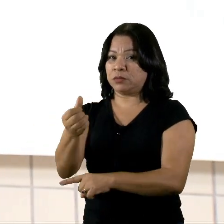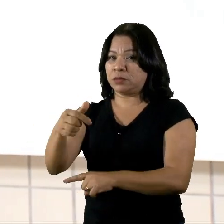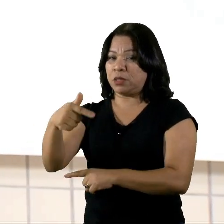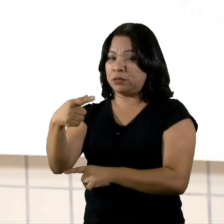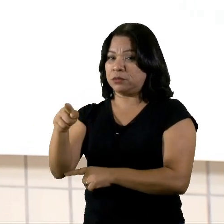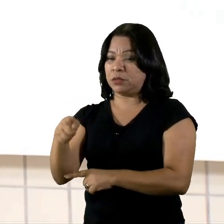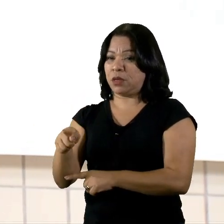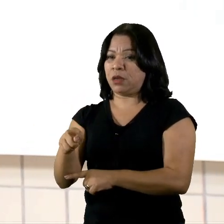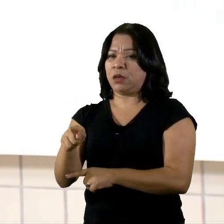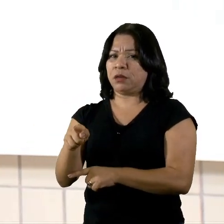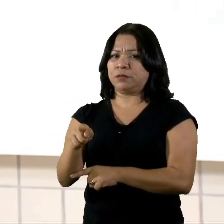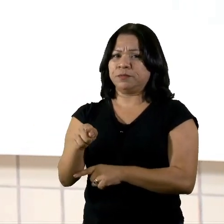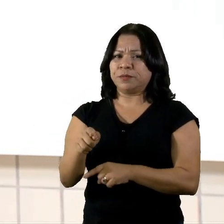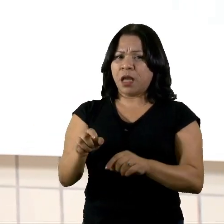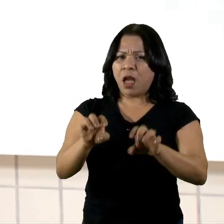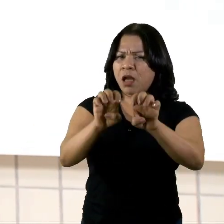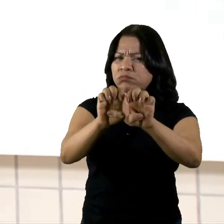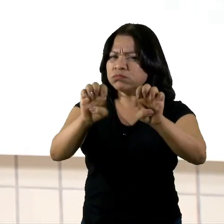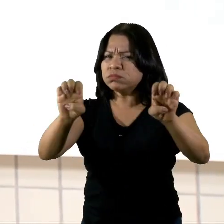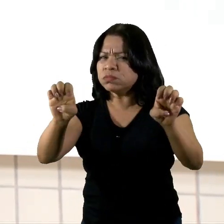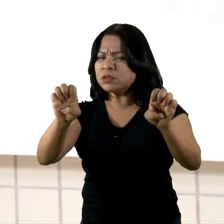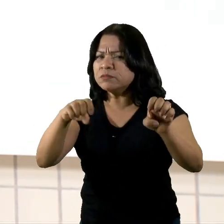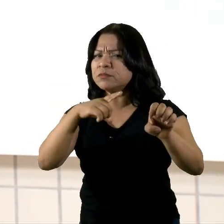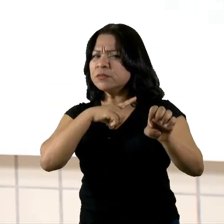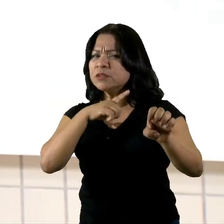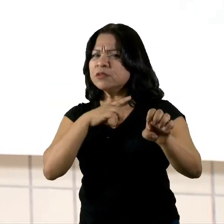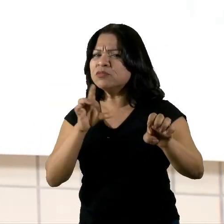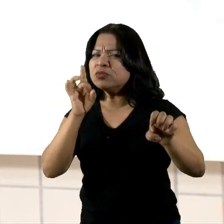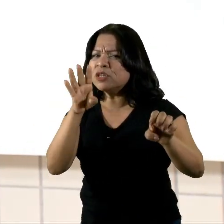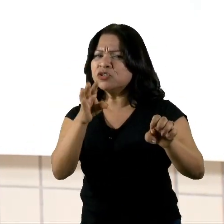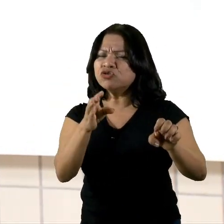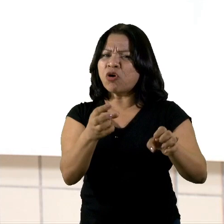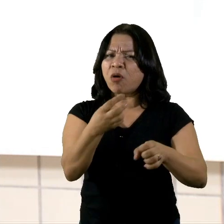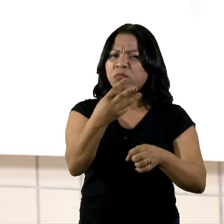essa expressão possui apenas 3 termos,